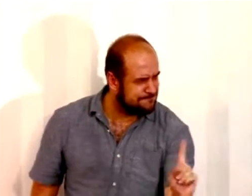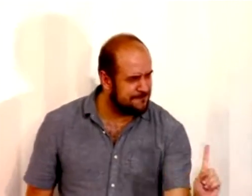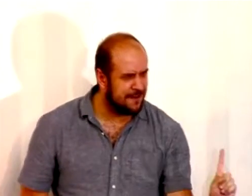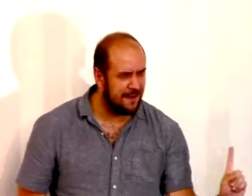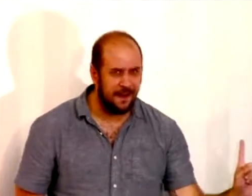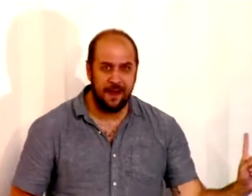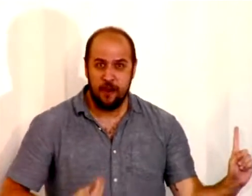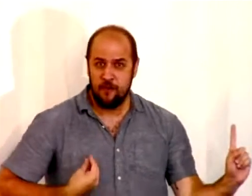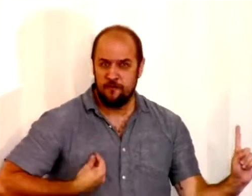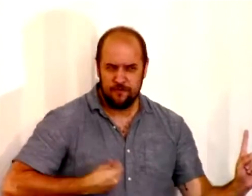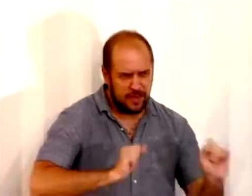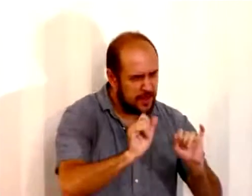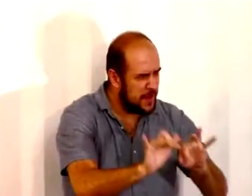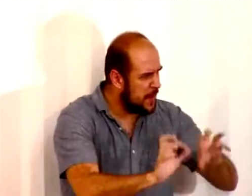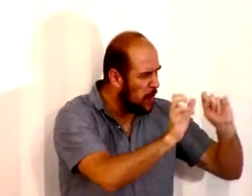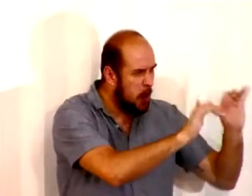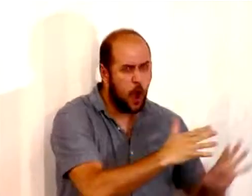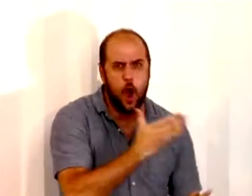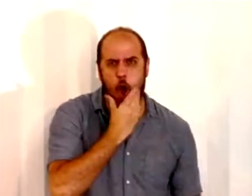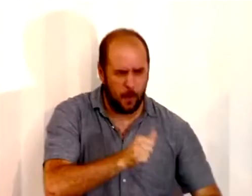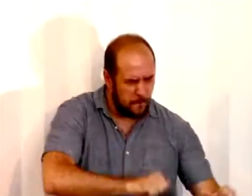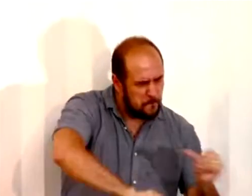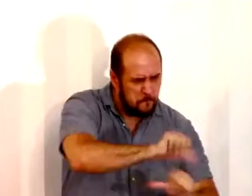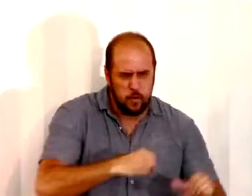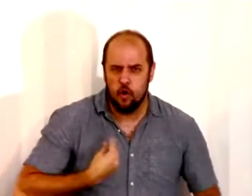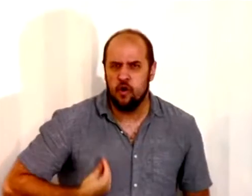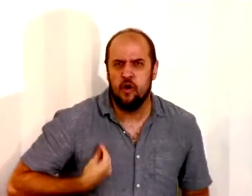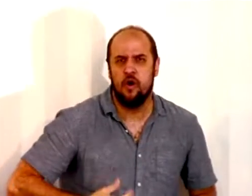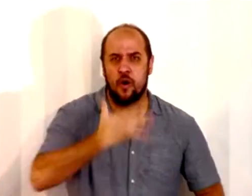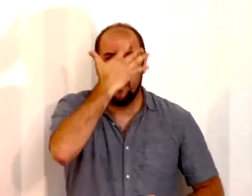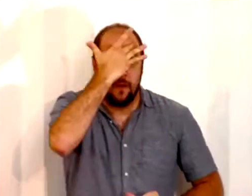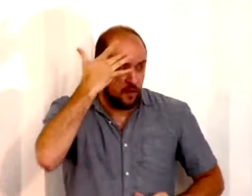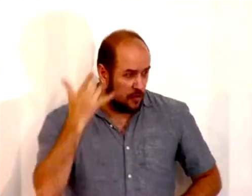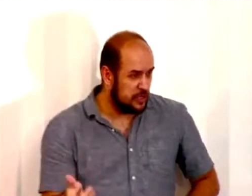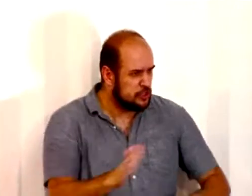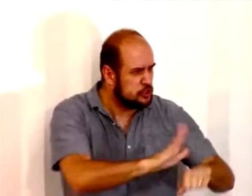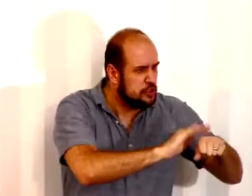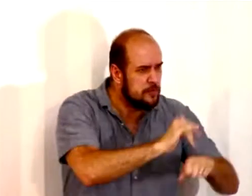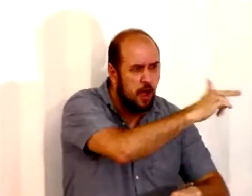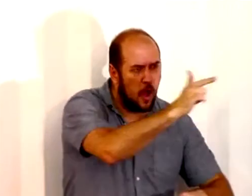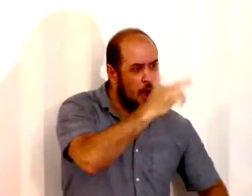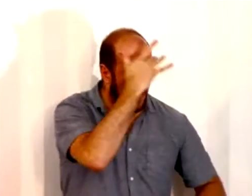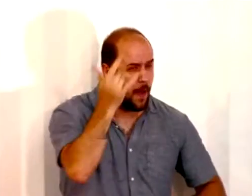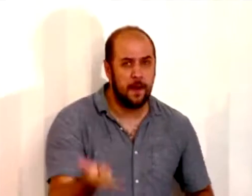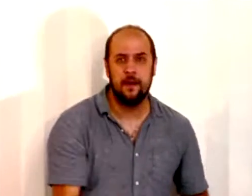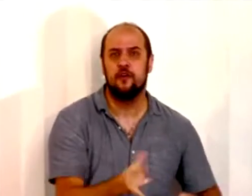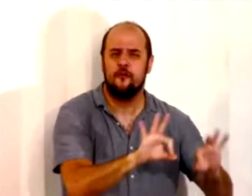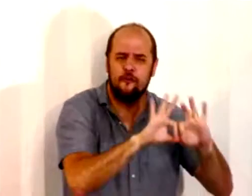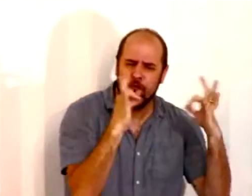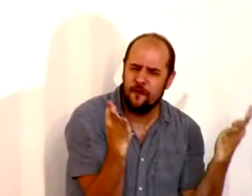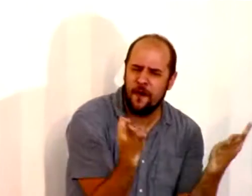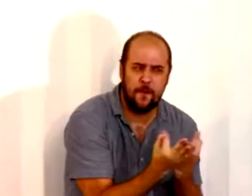serão transformadas, homens serão chamados para se tornarem pescadores de homens, famílias